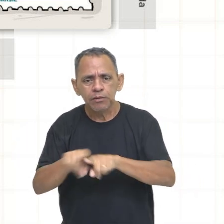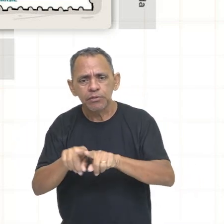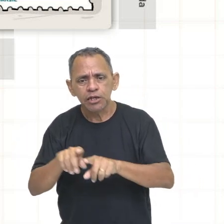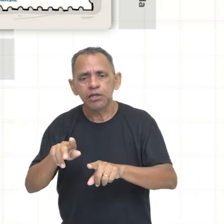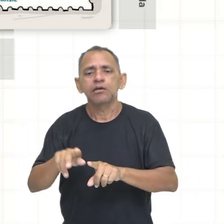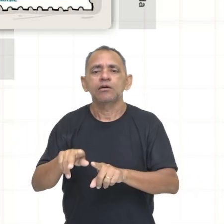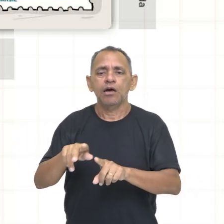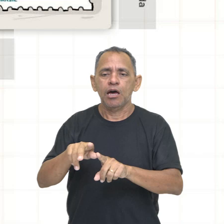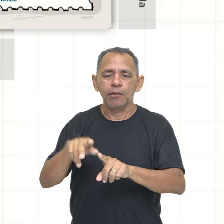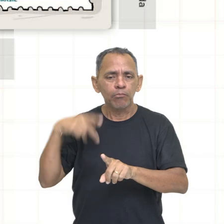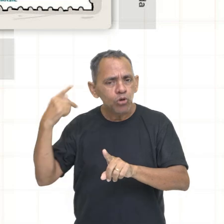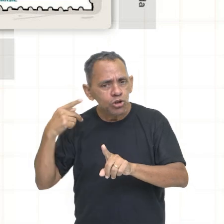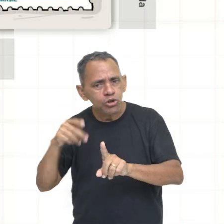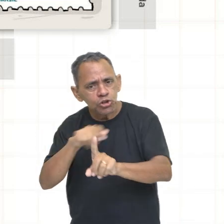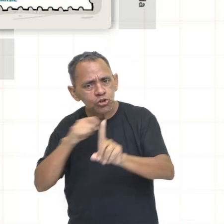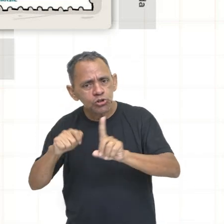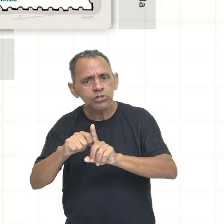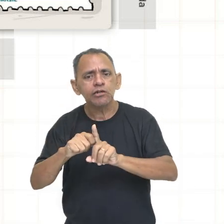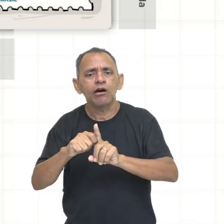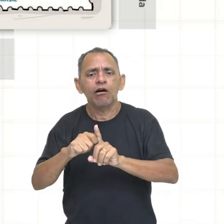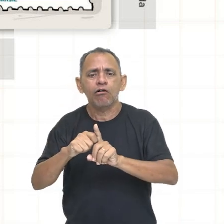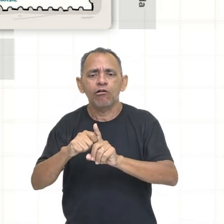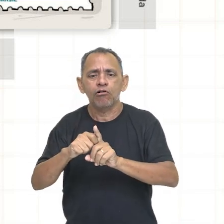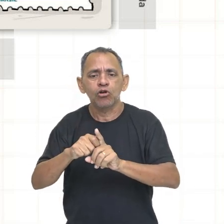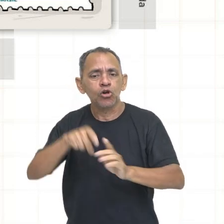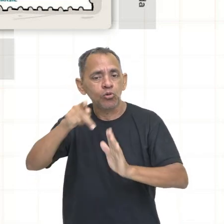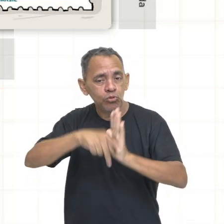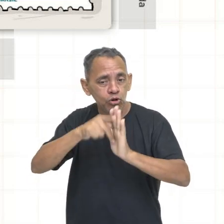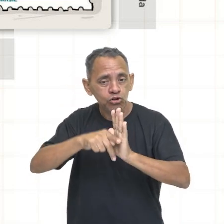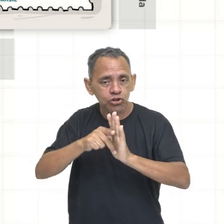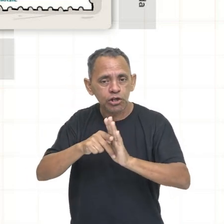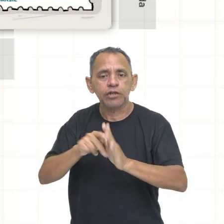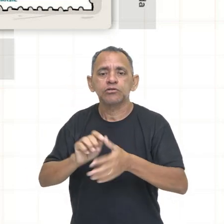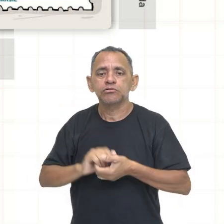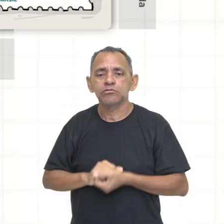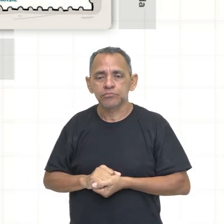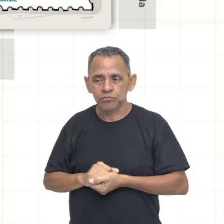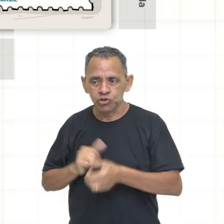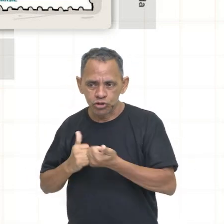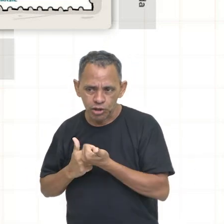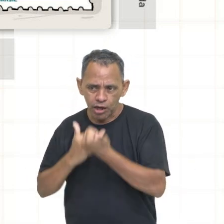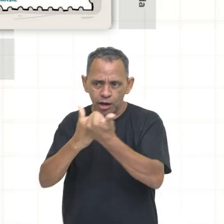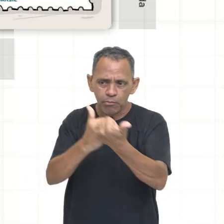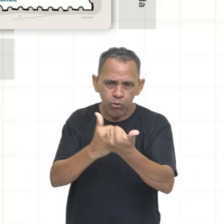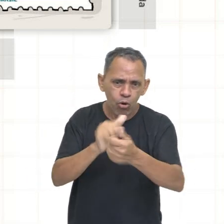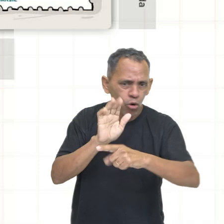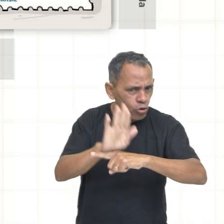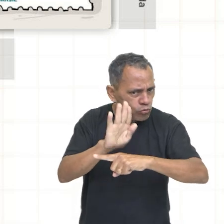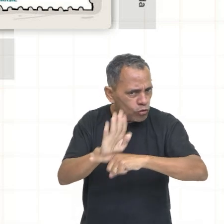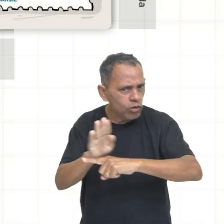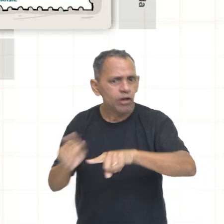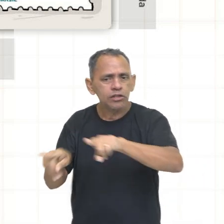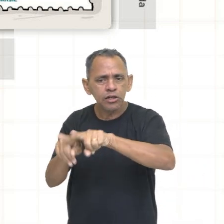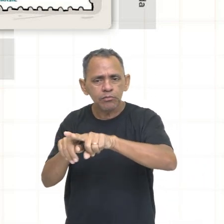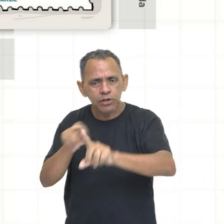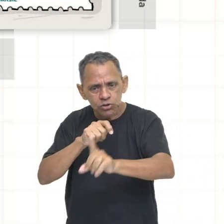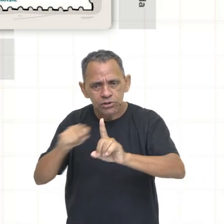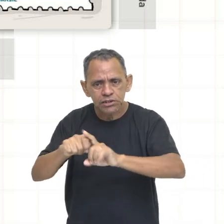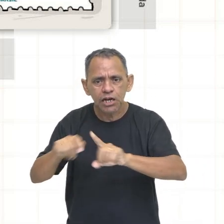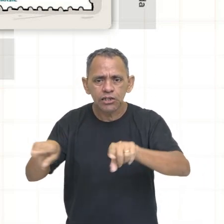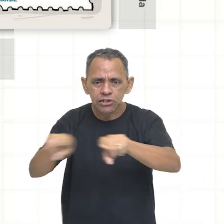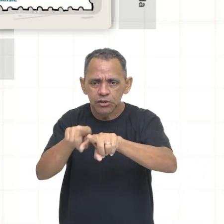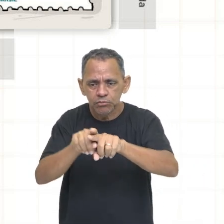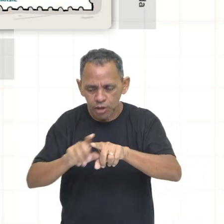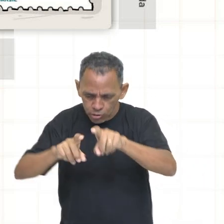observar o Programa de Assistência Rural, que era justamente benefícios aos trabalhadores rurais. Nós